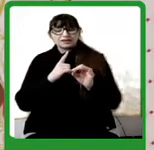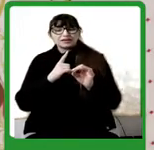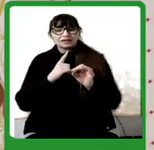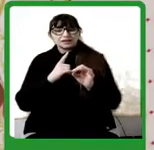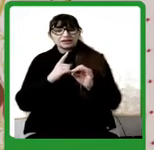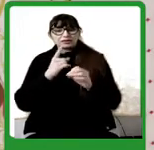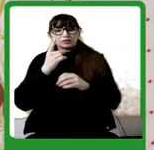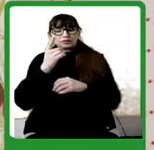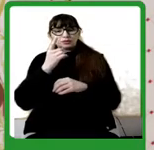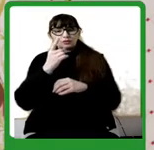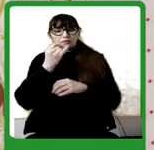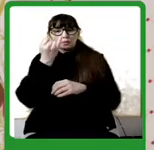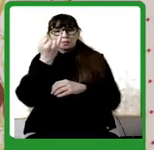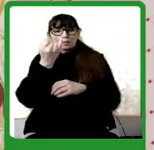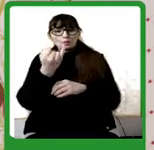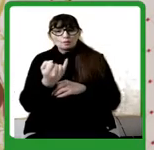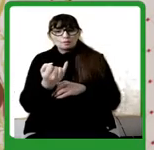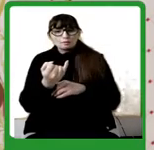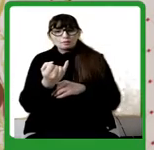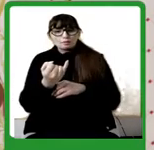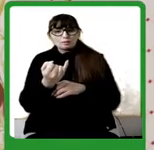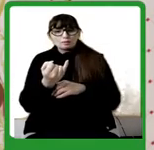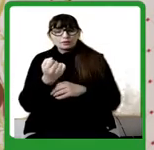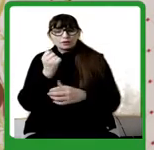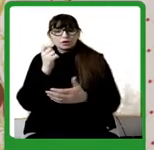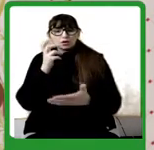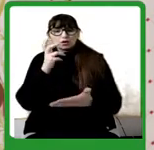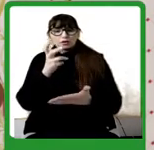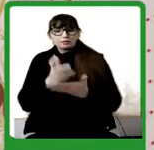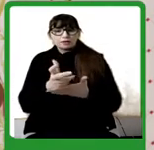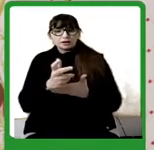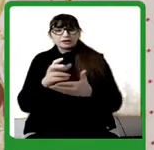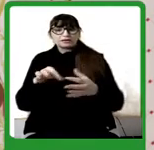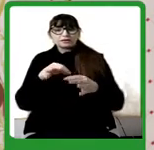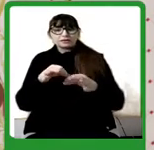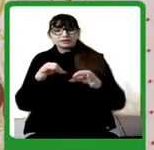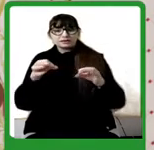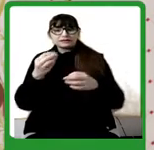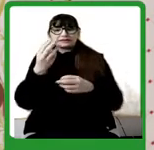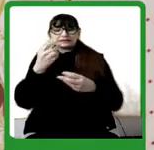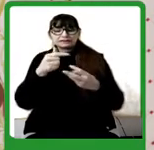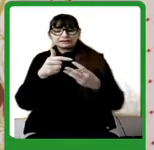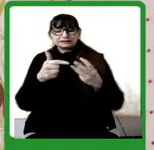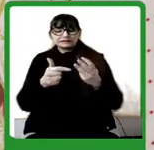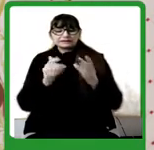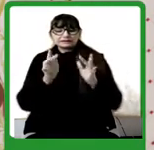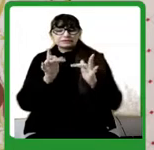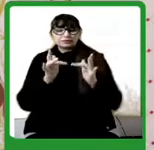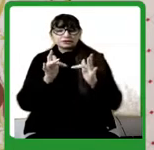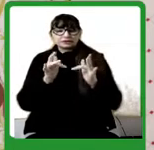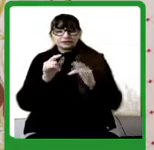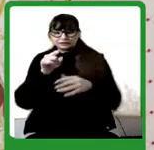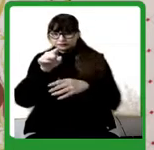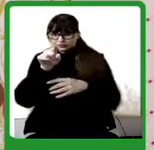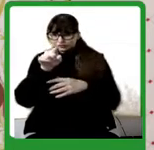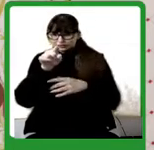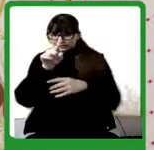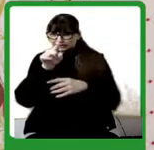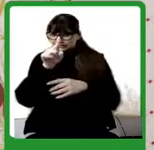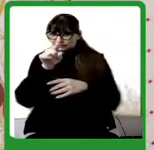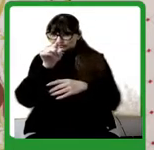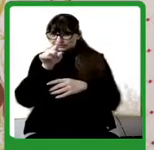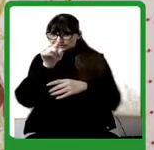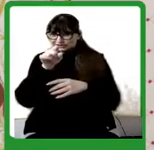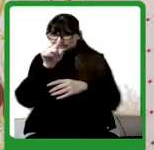magrinho ali, ele estava comprando presente para três namoradas. Três namoradas, escutei que é você mesmo, pesteado.